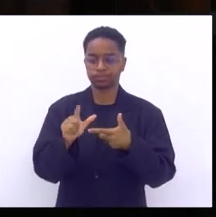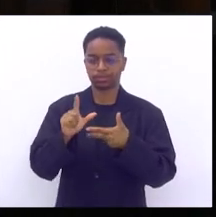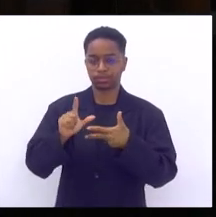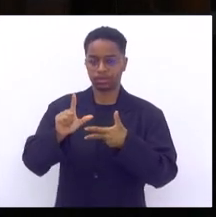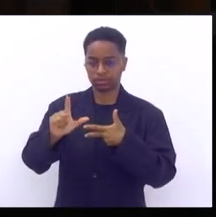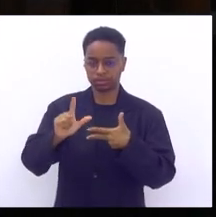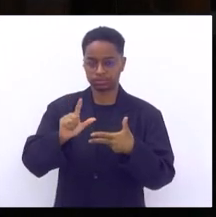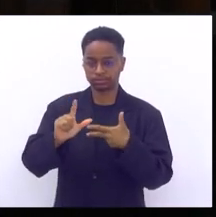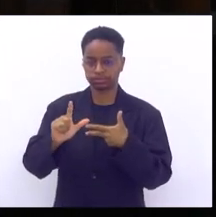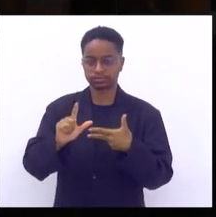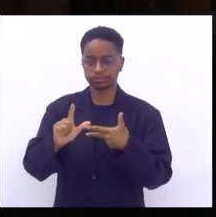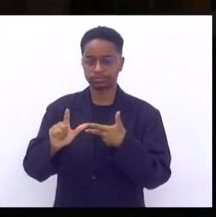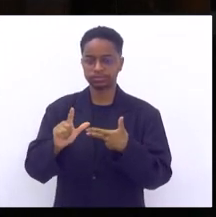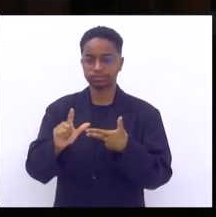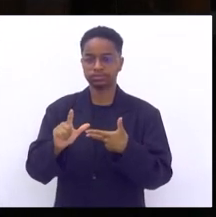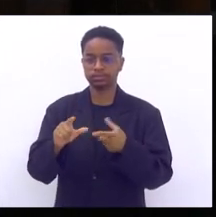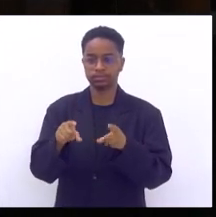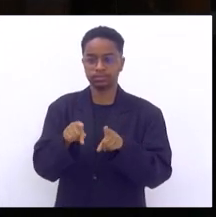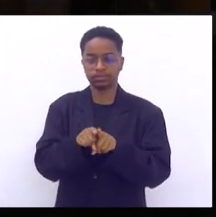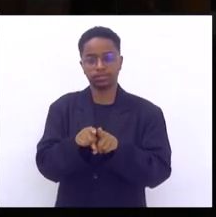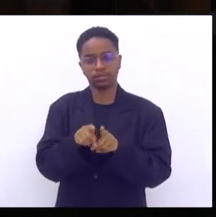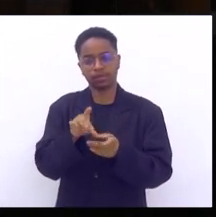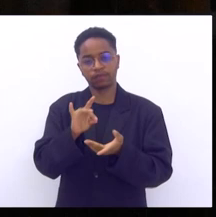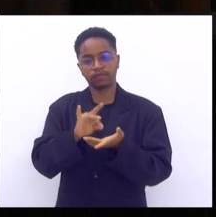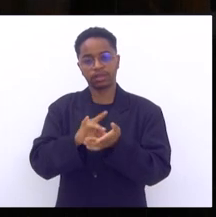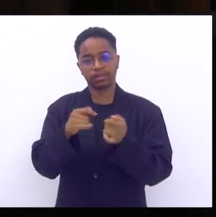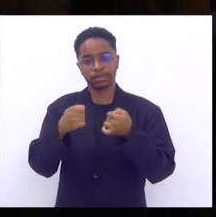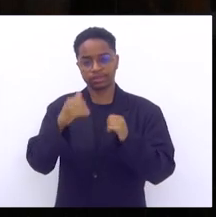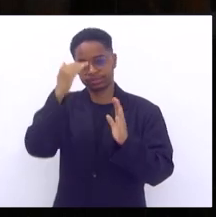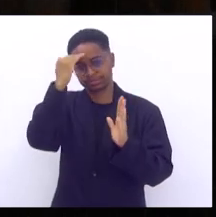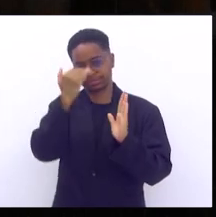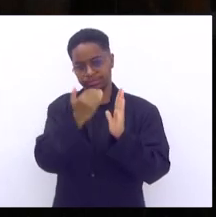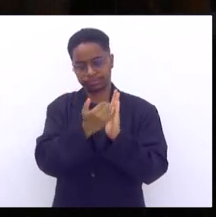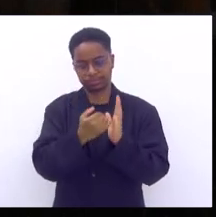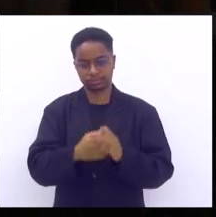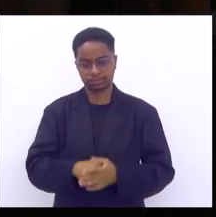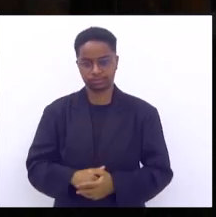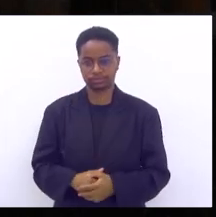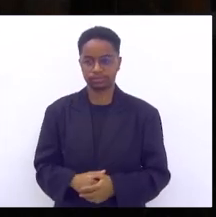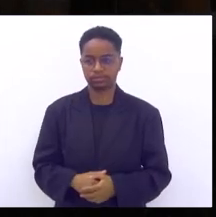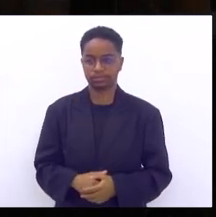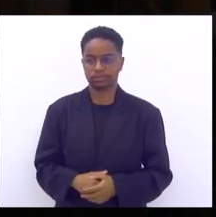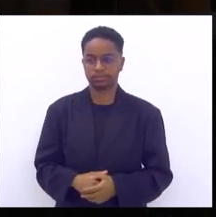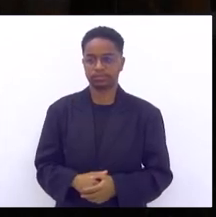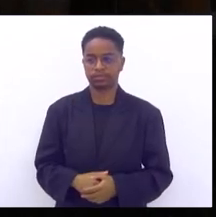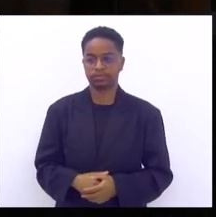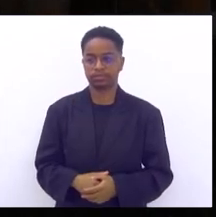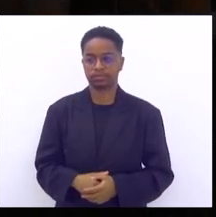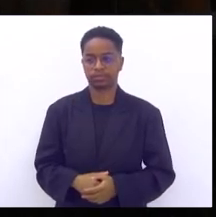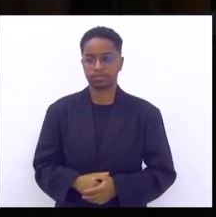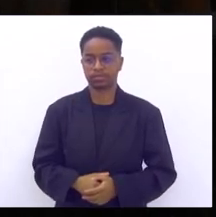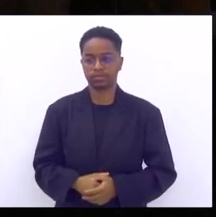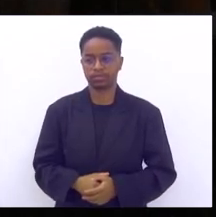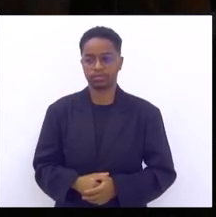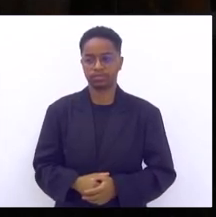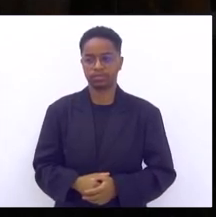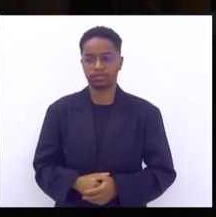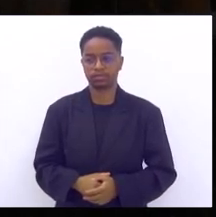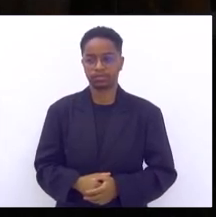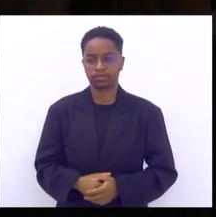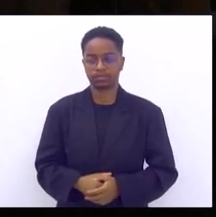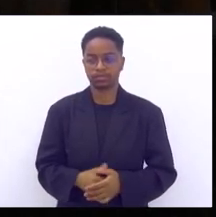legislativo que realmente possa ser cumprido. E